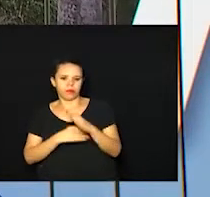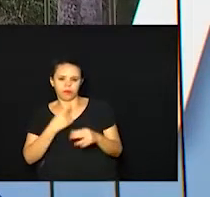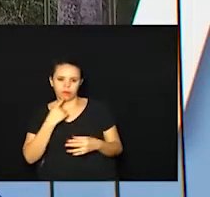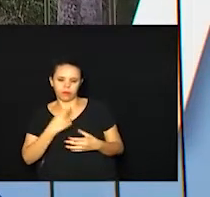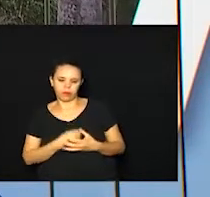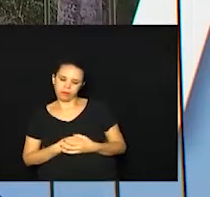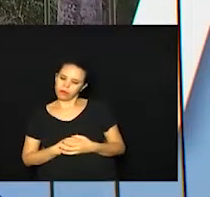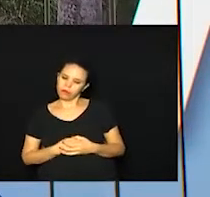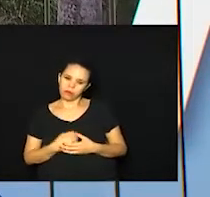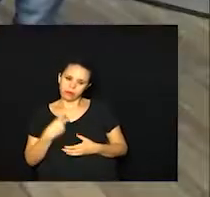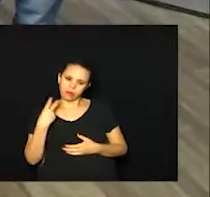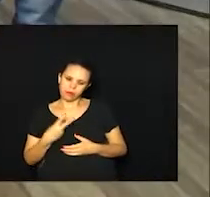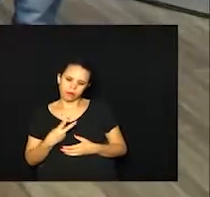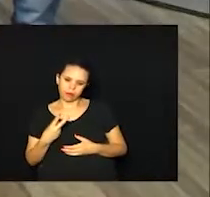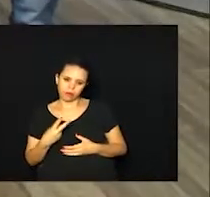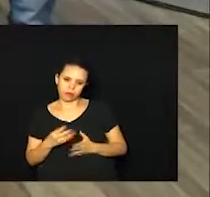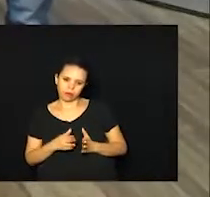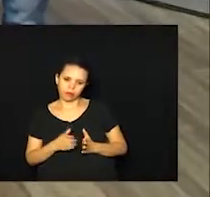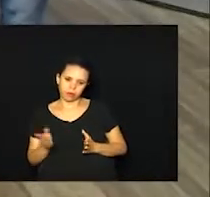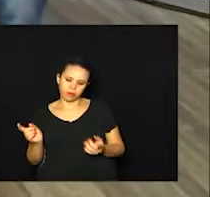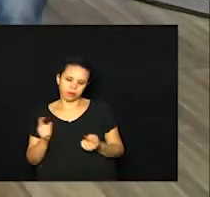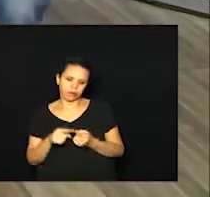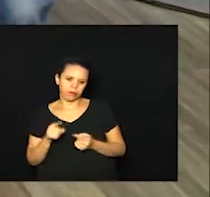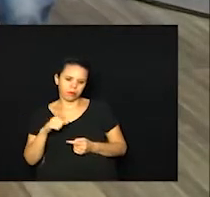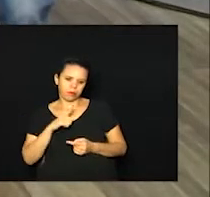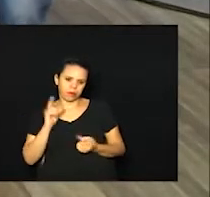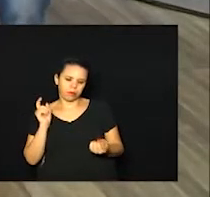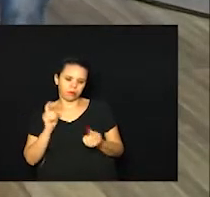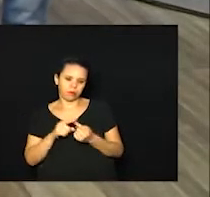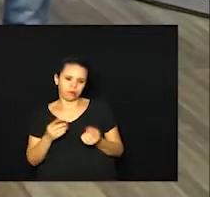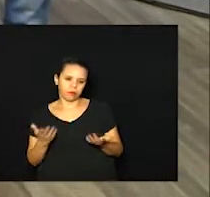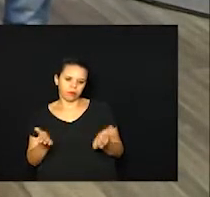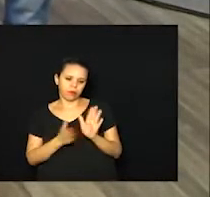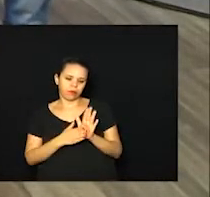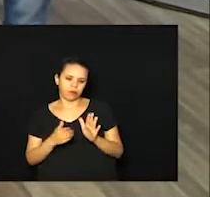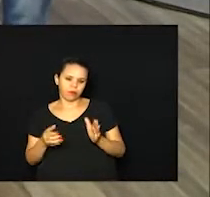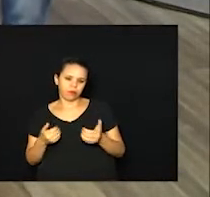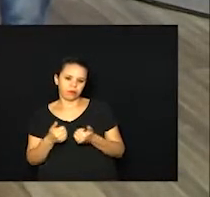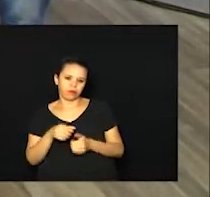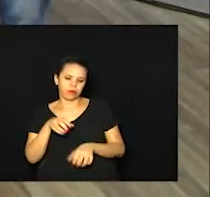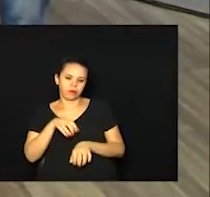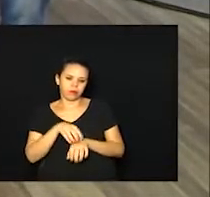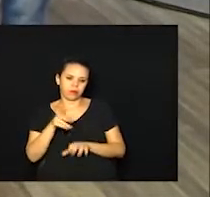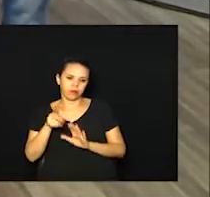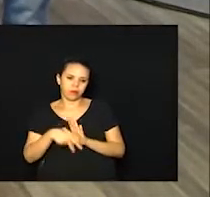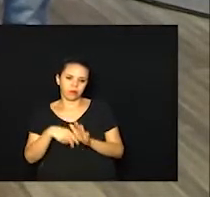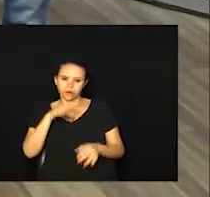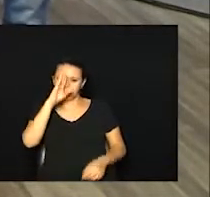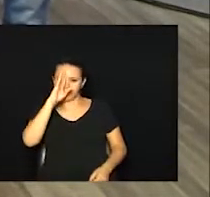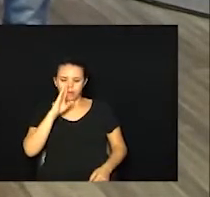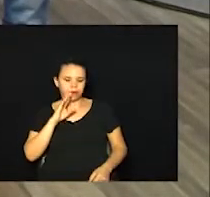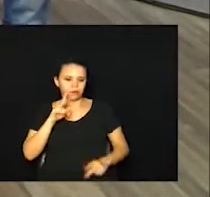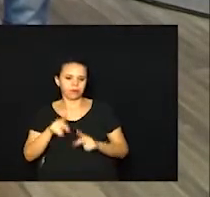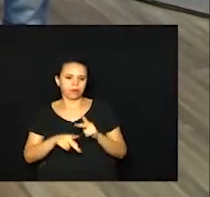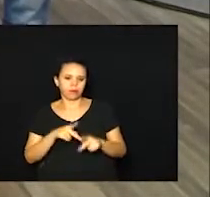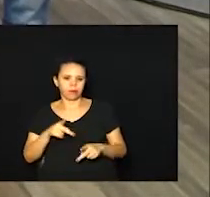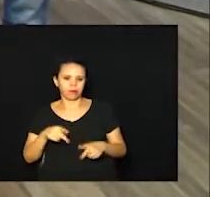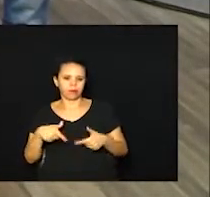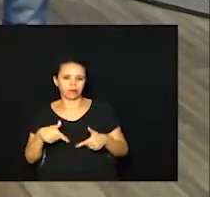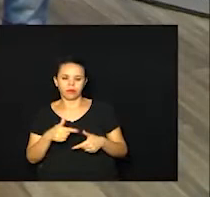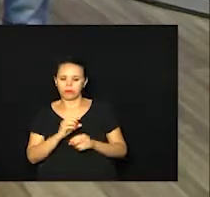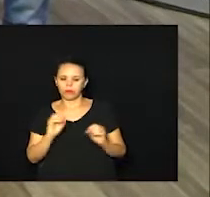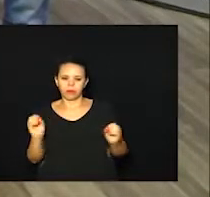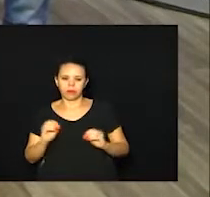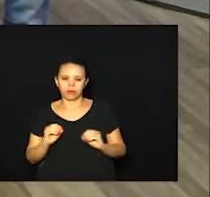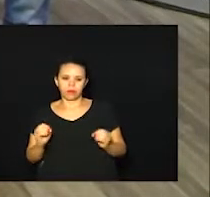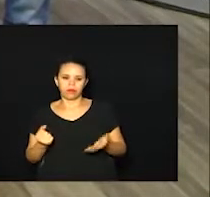Campinas. Vereador, ainda nesse sentido, o senhor tem como objetivo oferecer transporte, né, público gratuito para quem está sem trabalho, né,